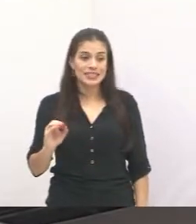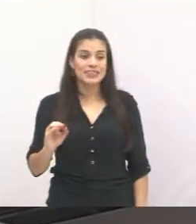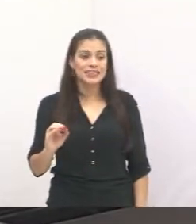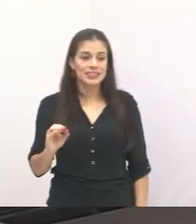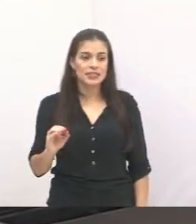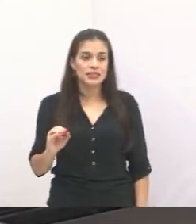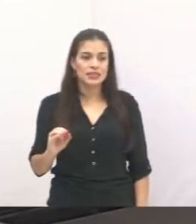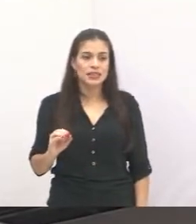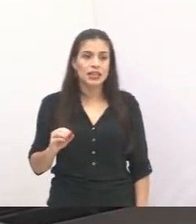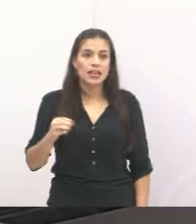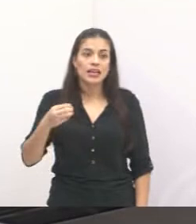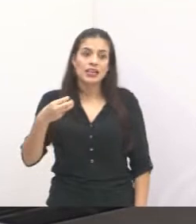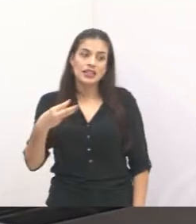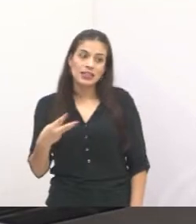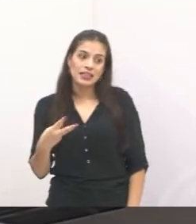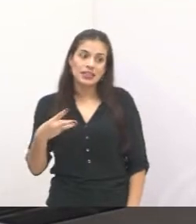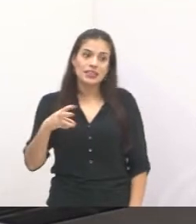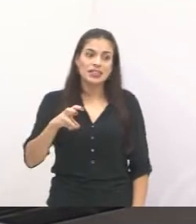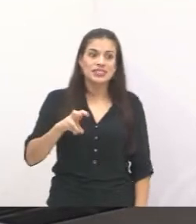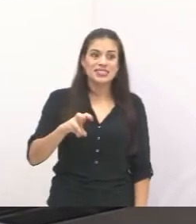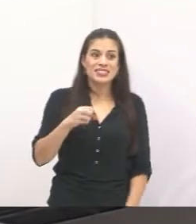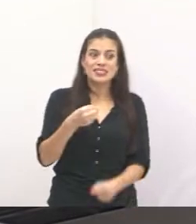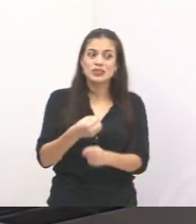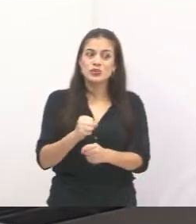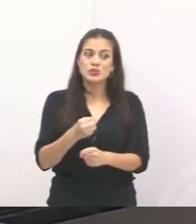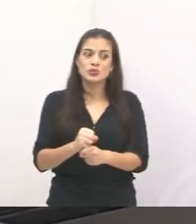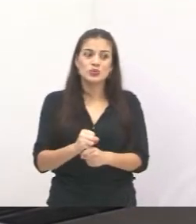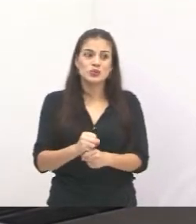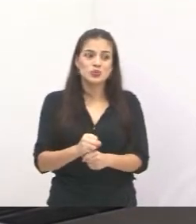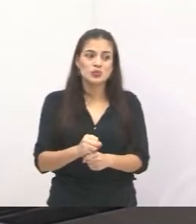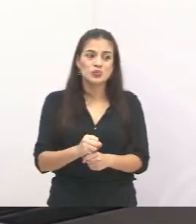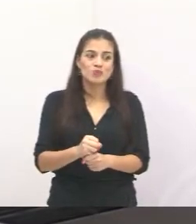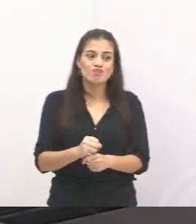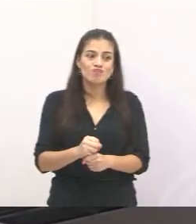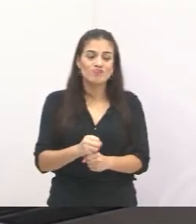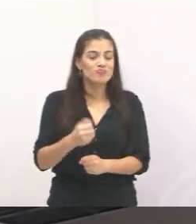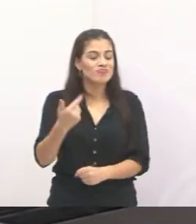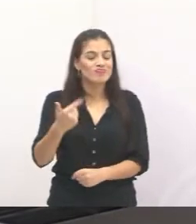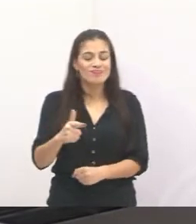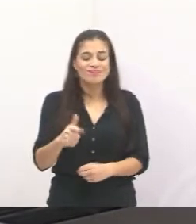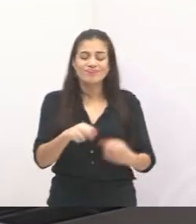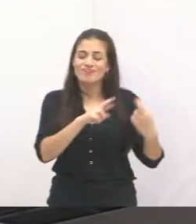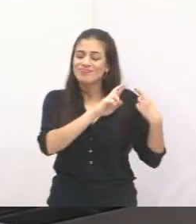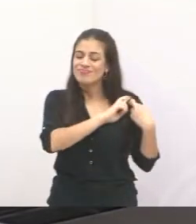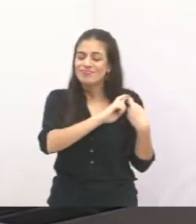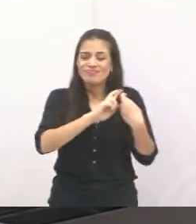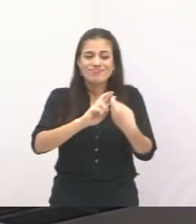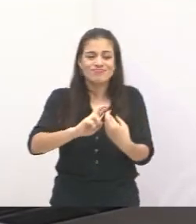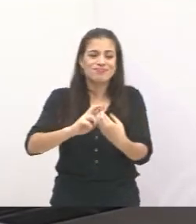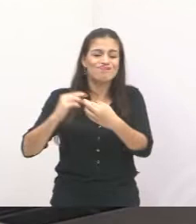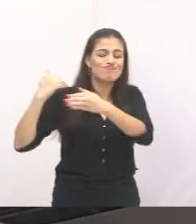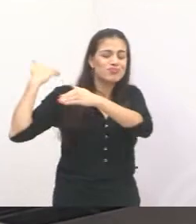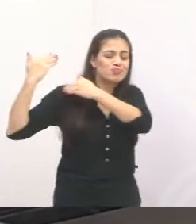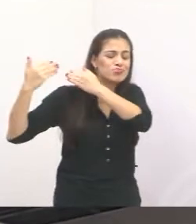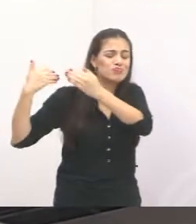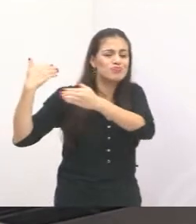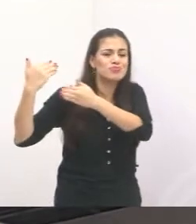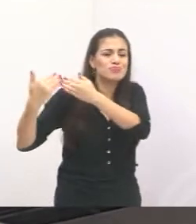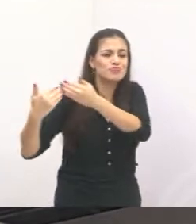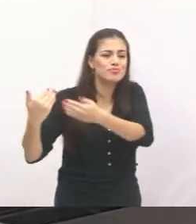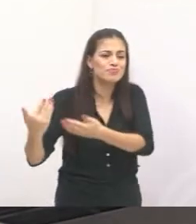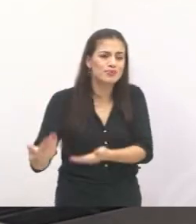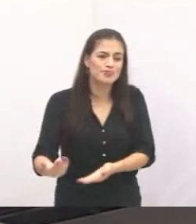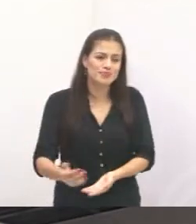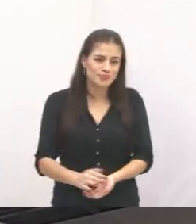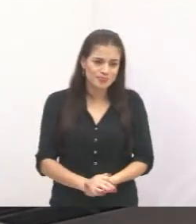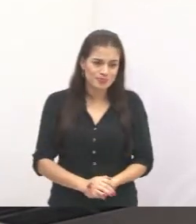35 anos, por irresponsabilidade do passado. Então, hoje, está vindo para a gente discutir